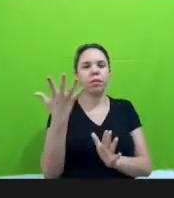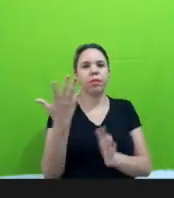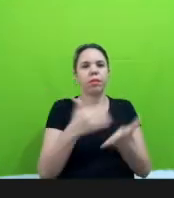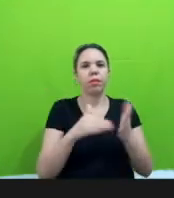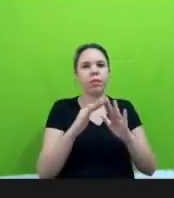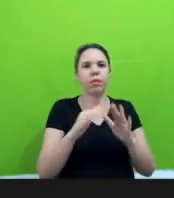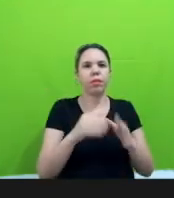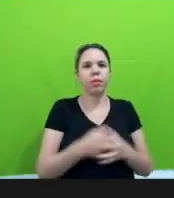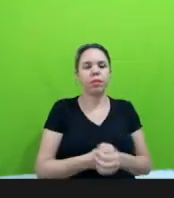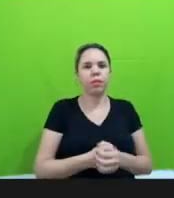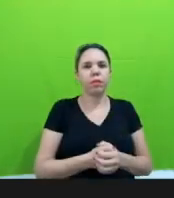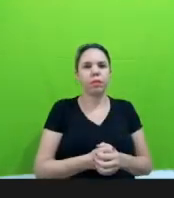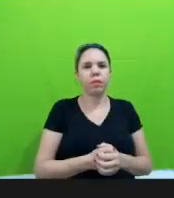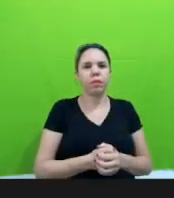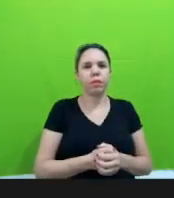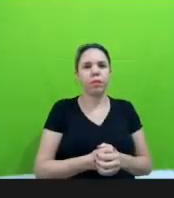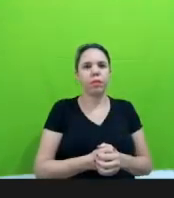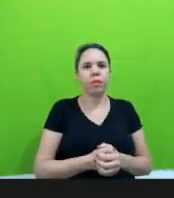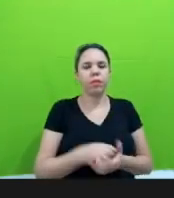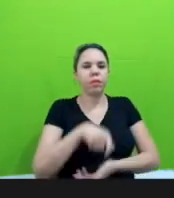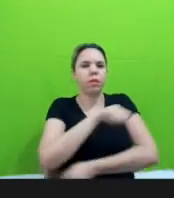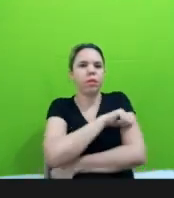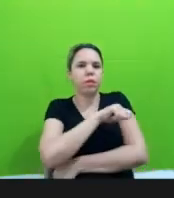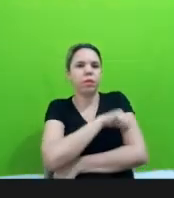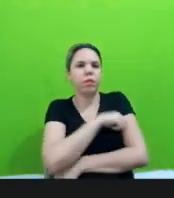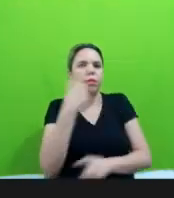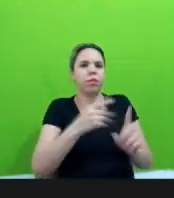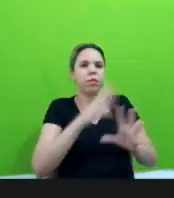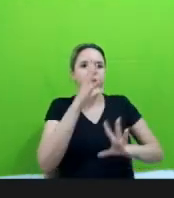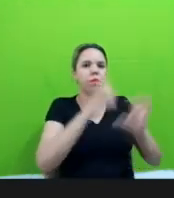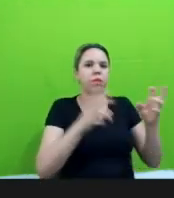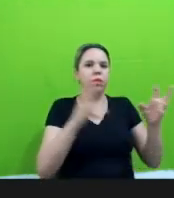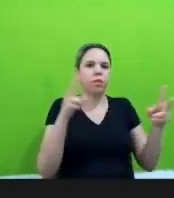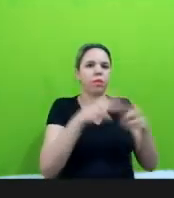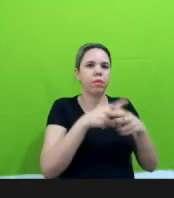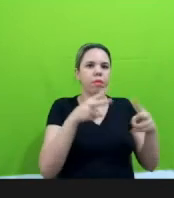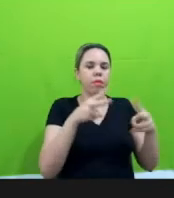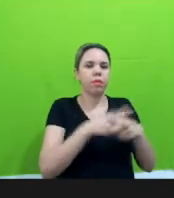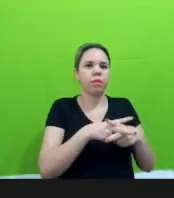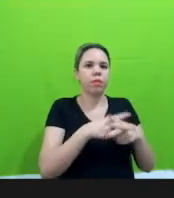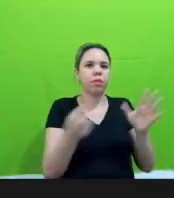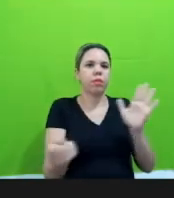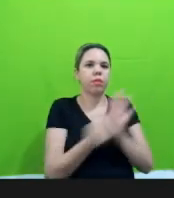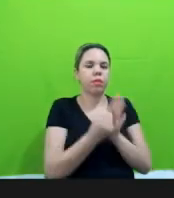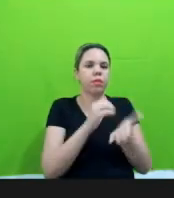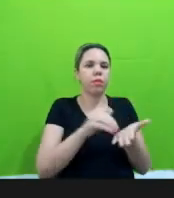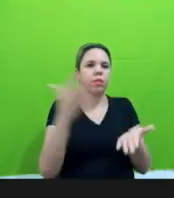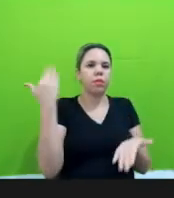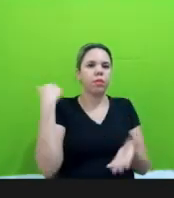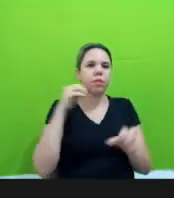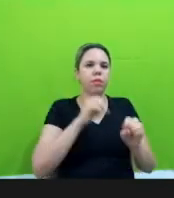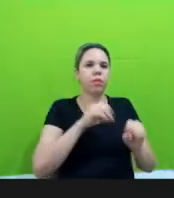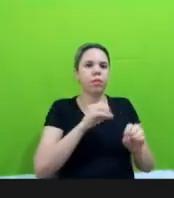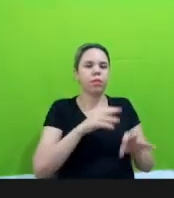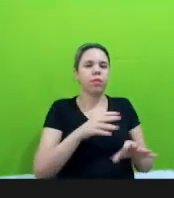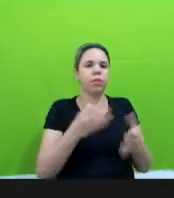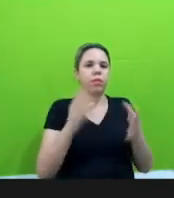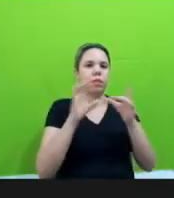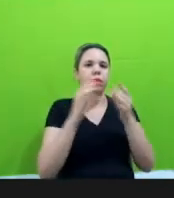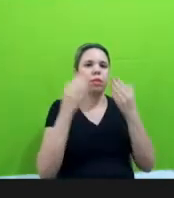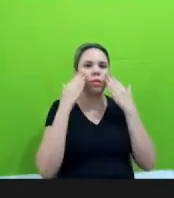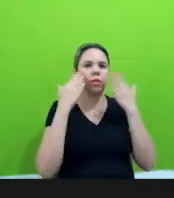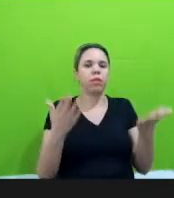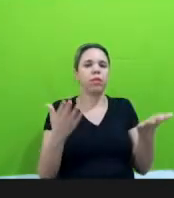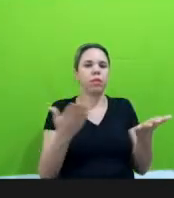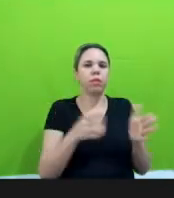Se um professor toma um tapa na cara de um aluno apanha, tem uma briga na escola, isso tudo entra num registro lá da Secretaria de Educação e fica lá, uma